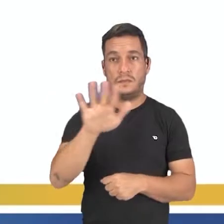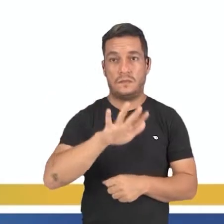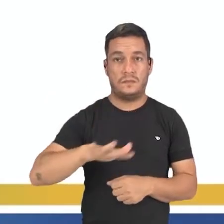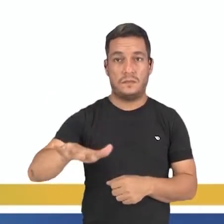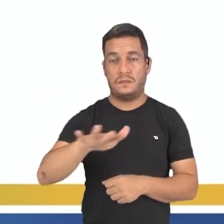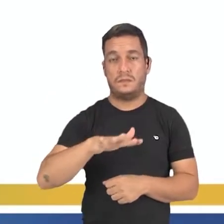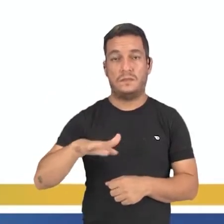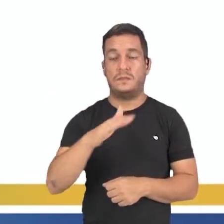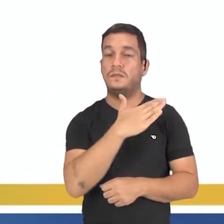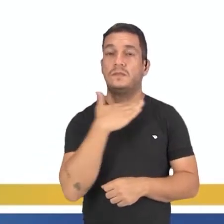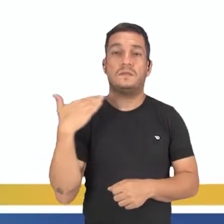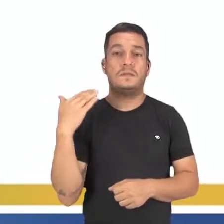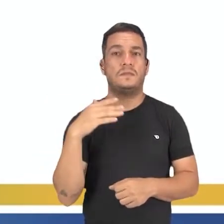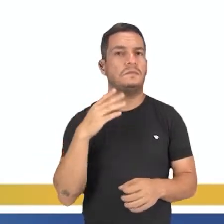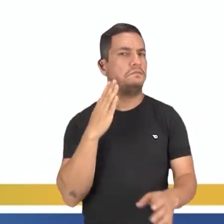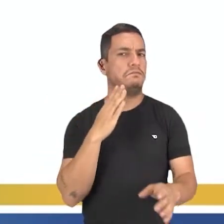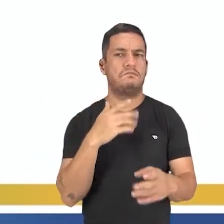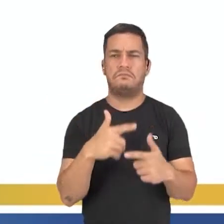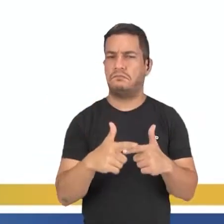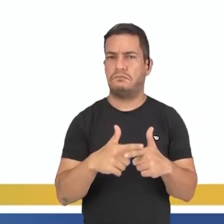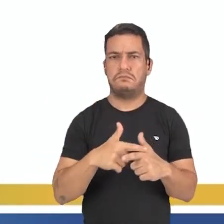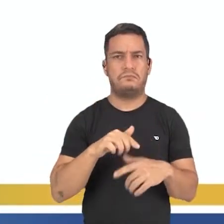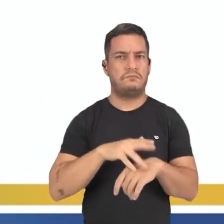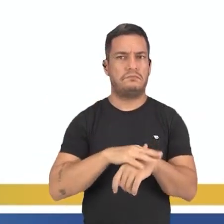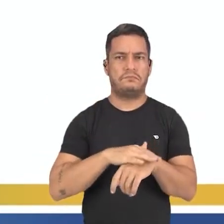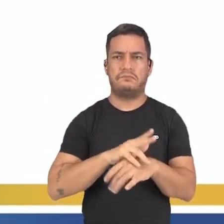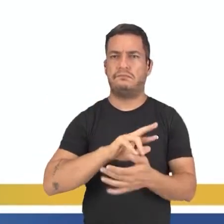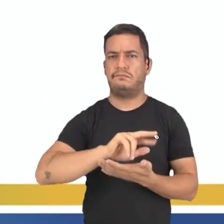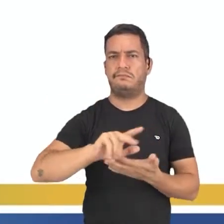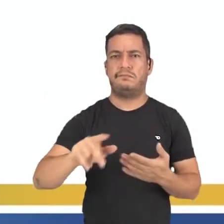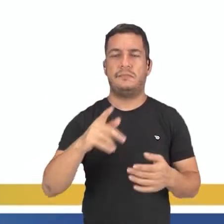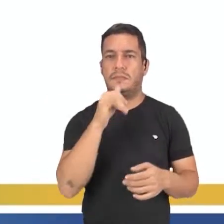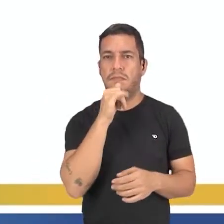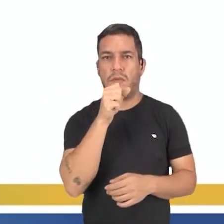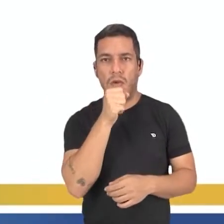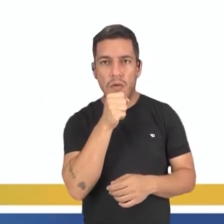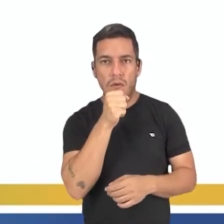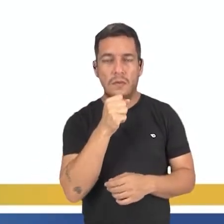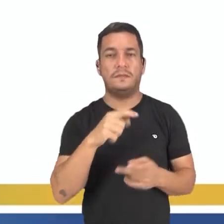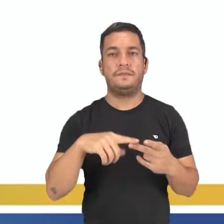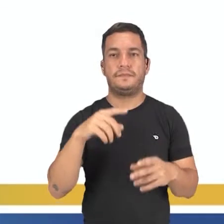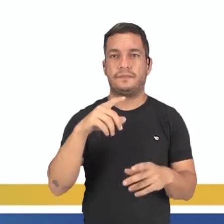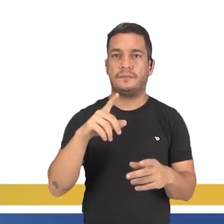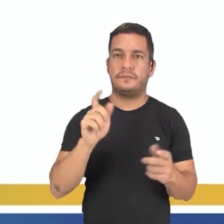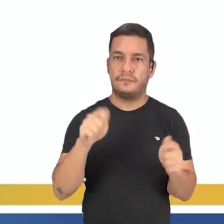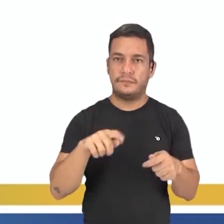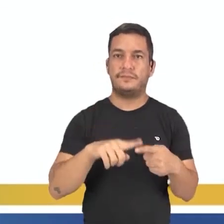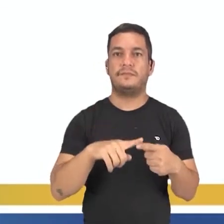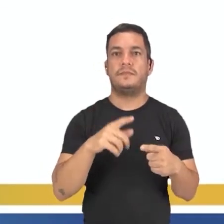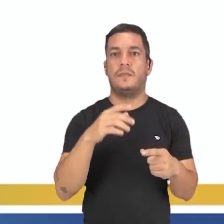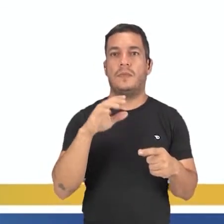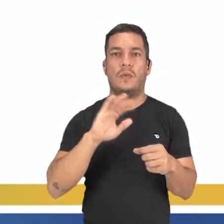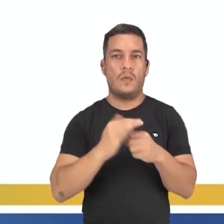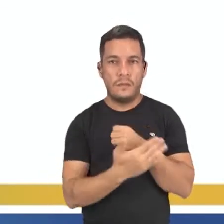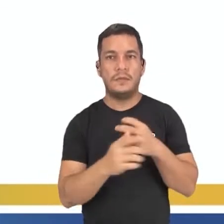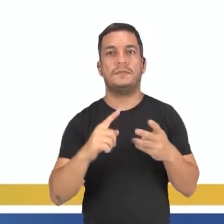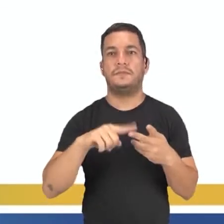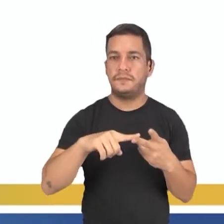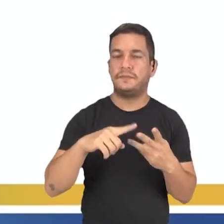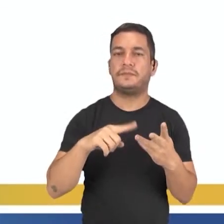de mortes por todas as causas que existam. Morreu de tuberculose, está dentro. Morreu de Covid, está